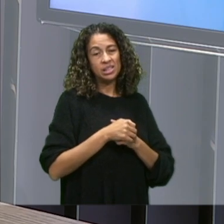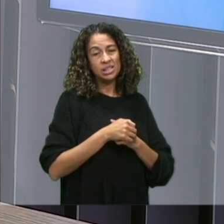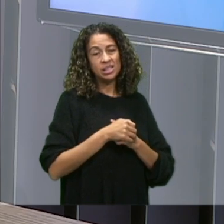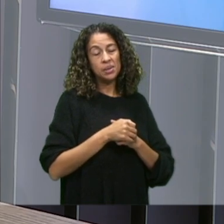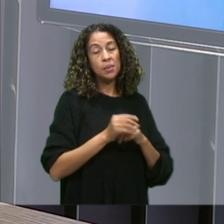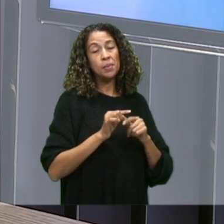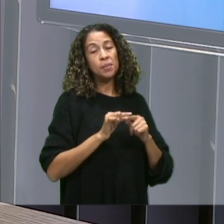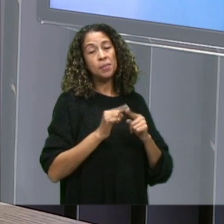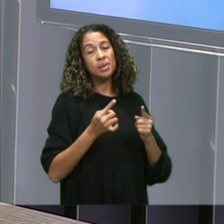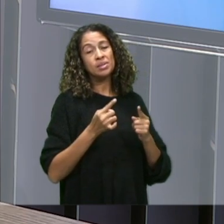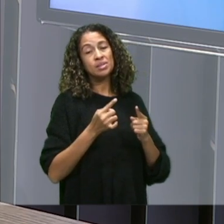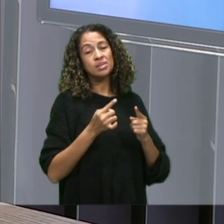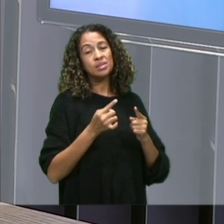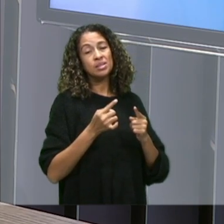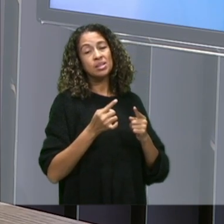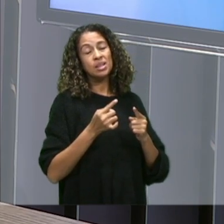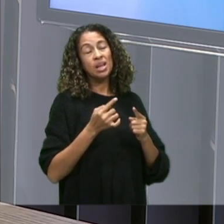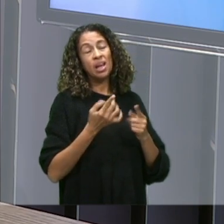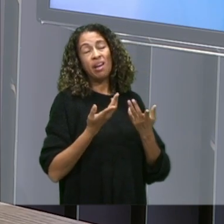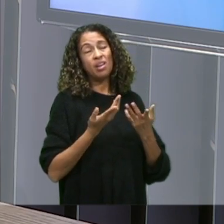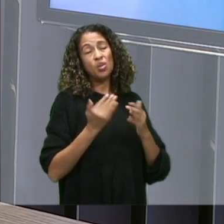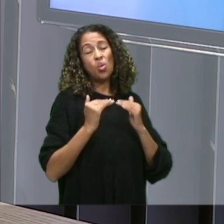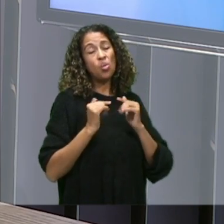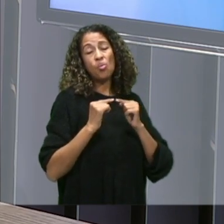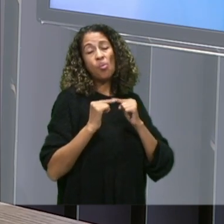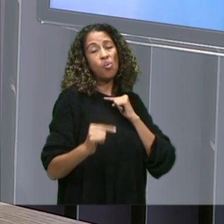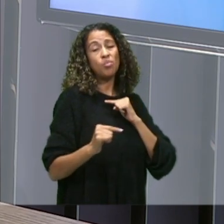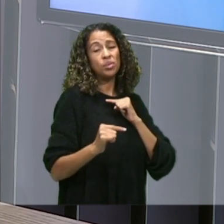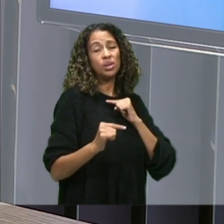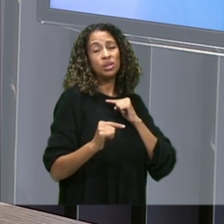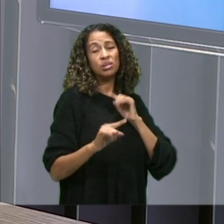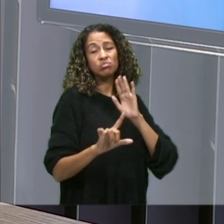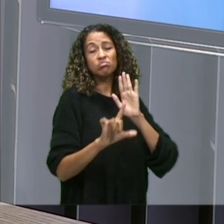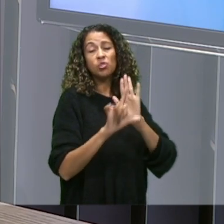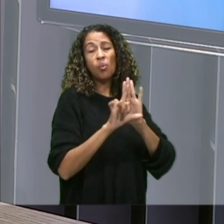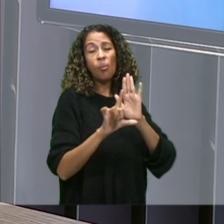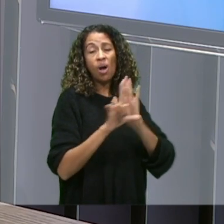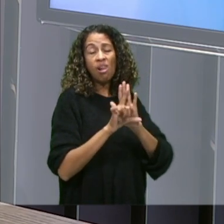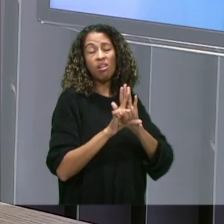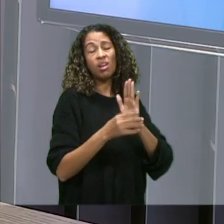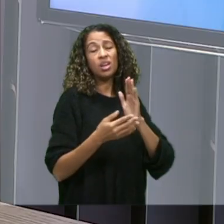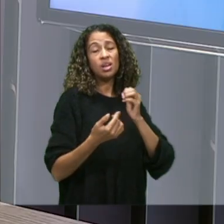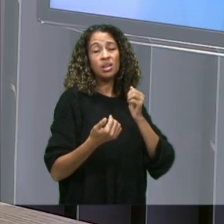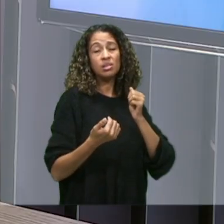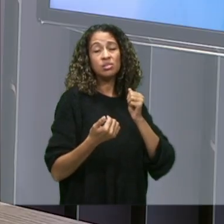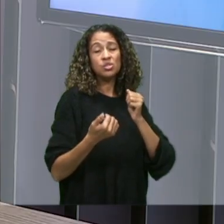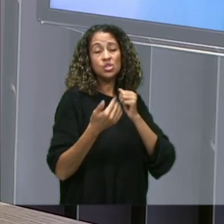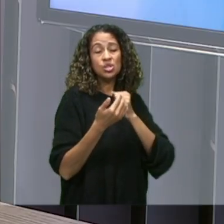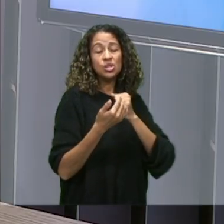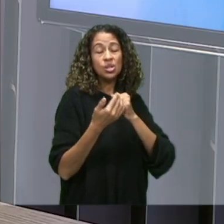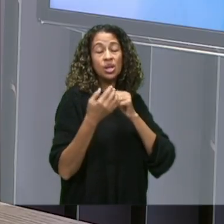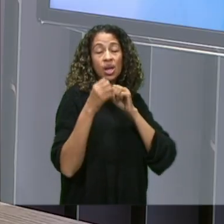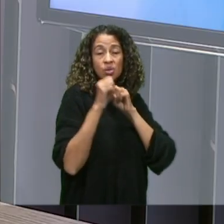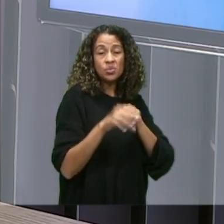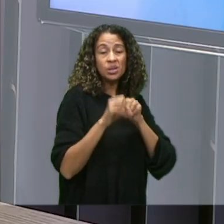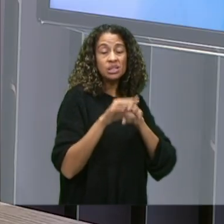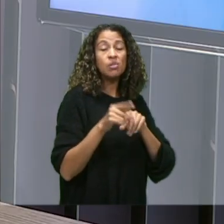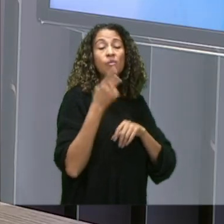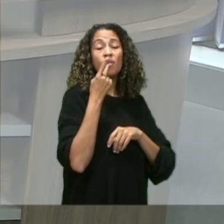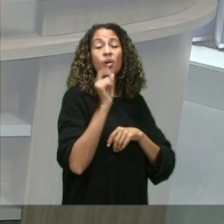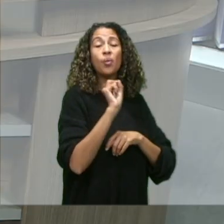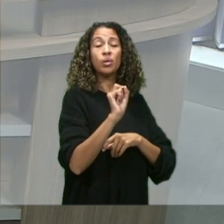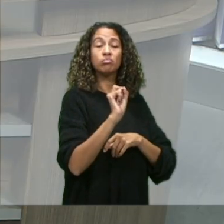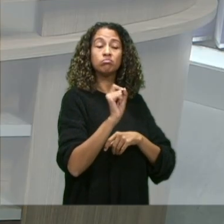Só que isso vai contra, inclusive, a Lei de Diretrizes e Bases da Educação, que diz que você tem